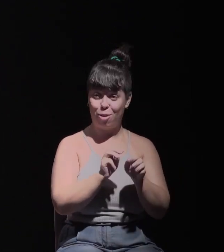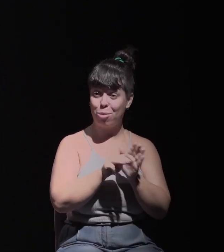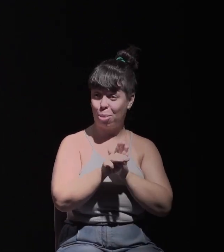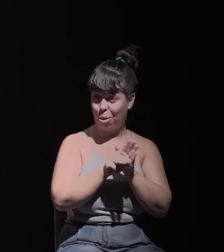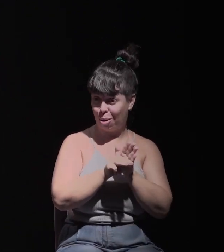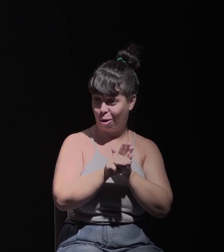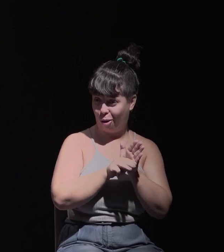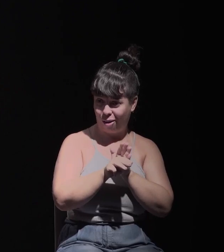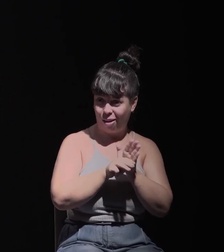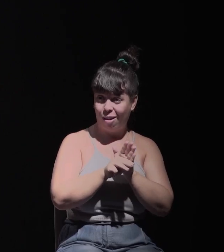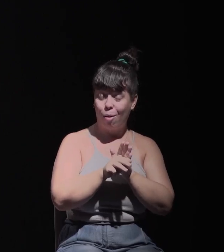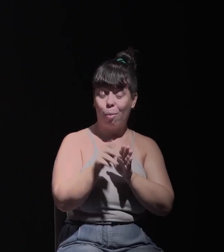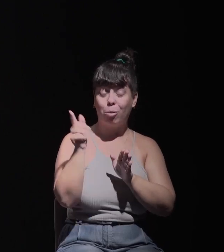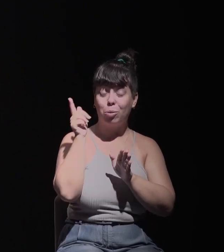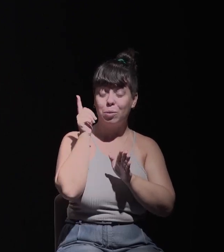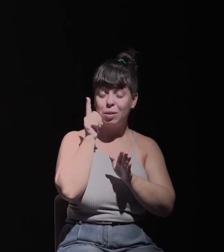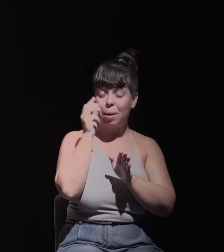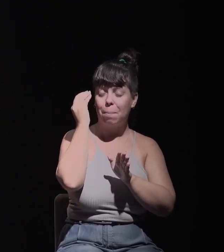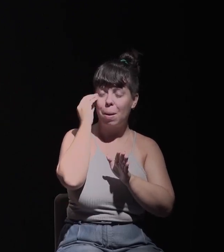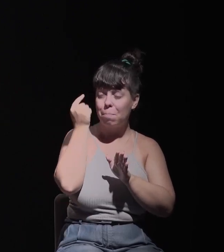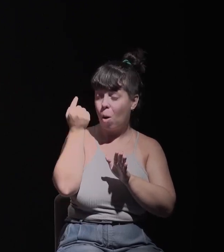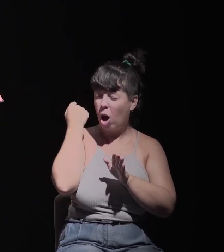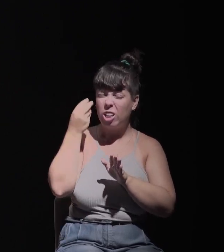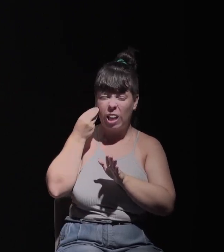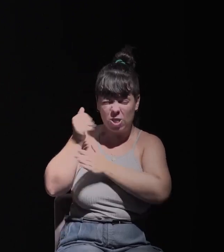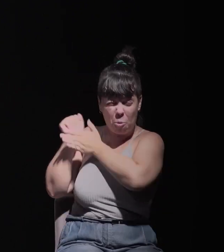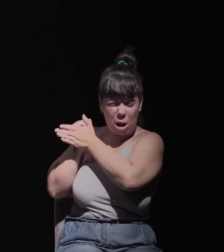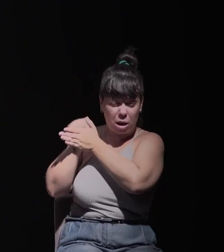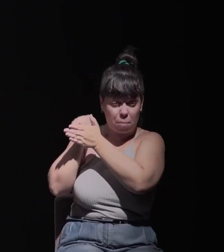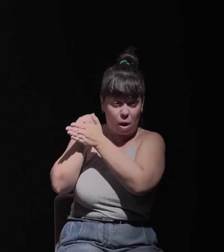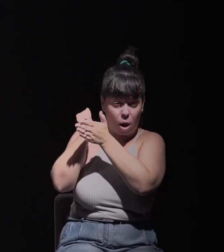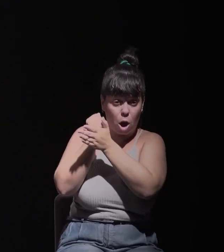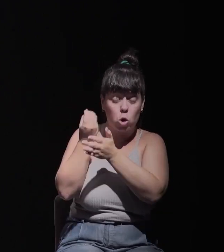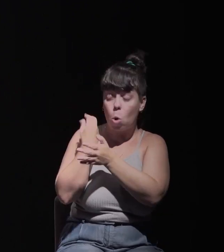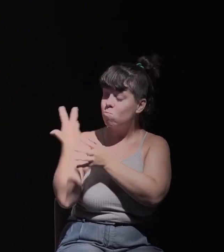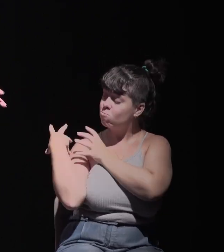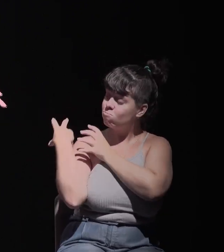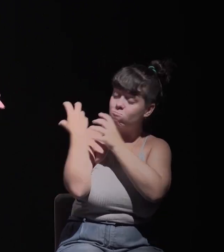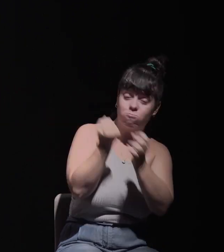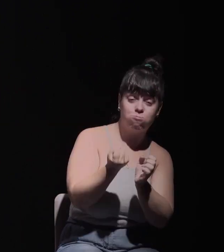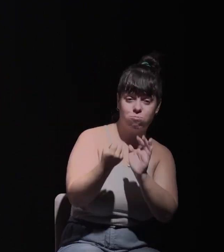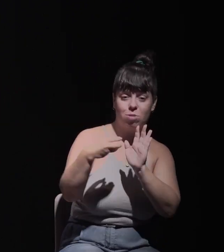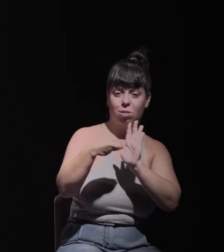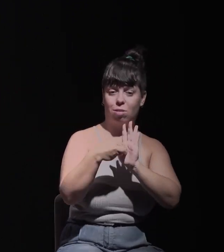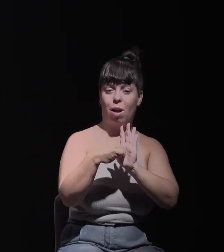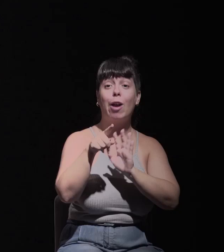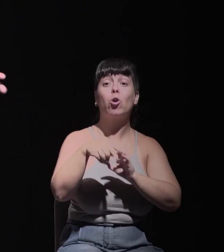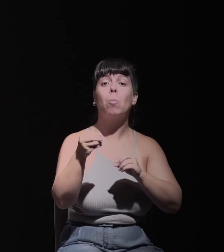recuperação de memória que se deseja ver esquecida é pelo passeio mesmo.